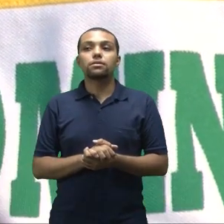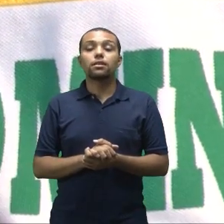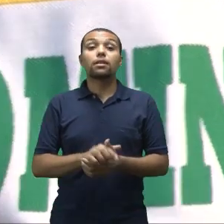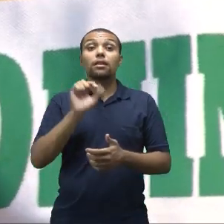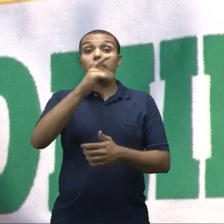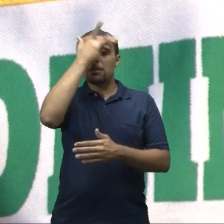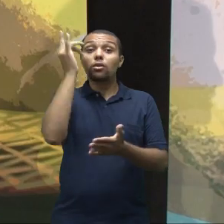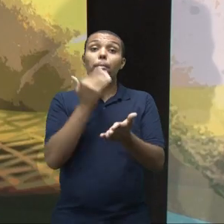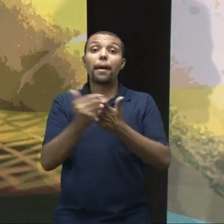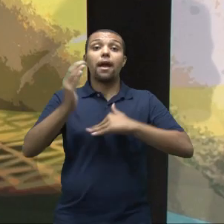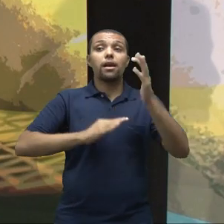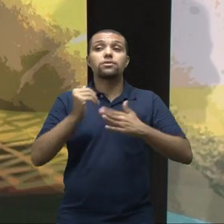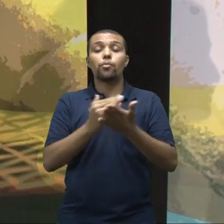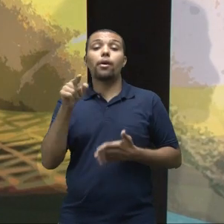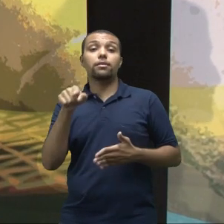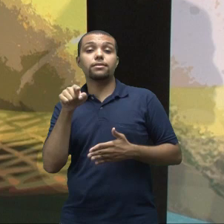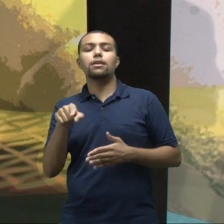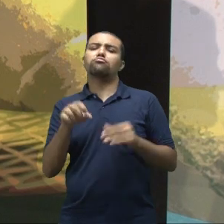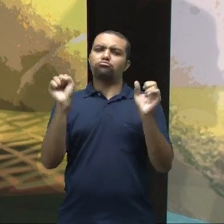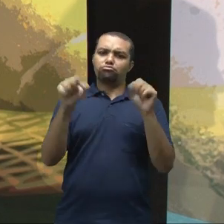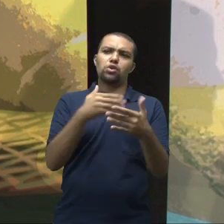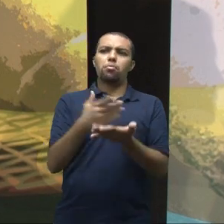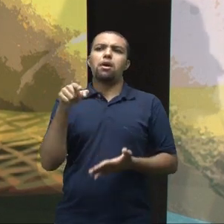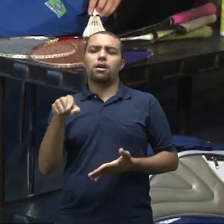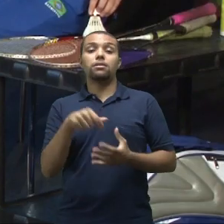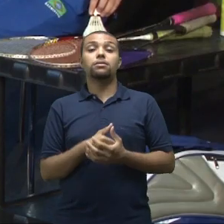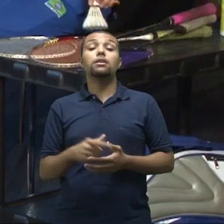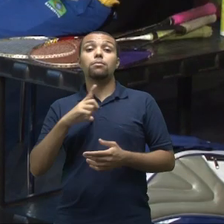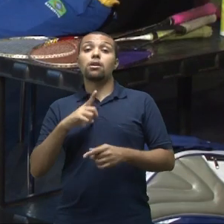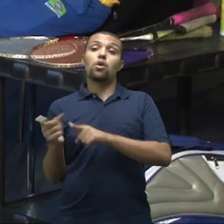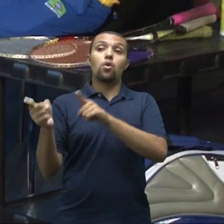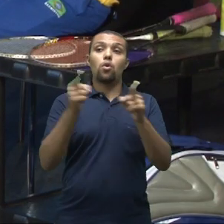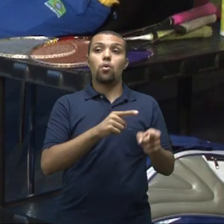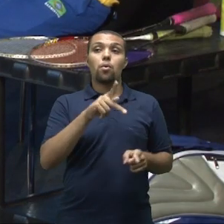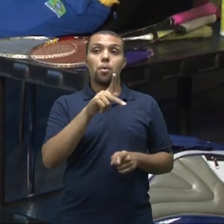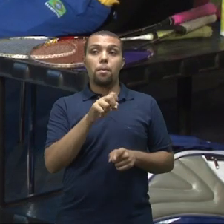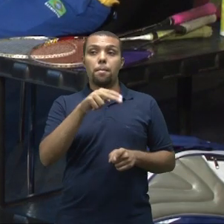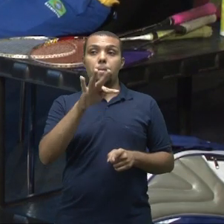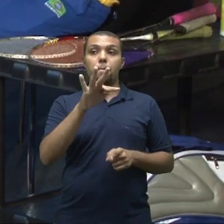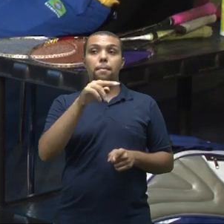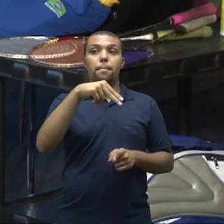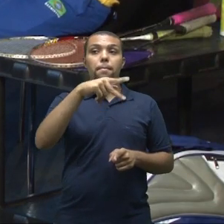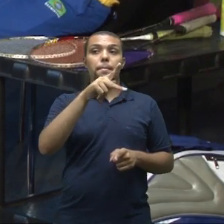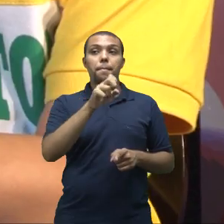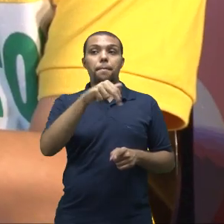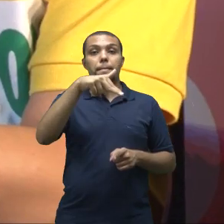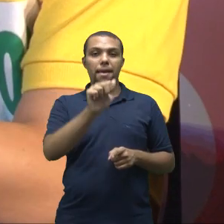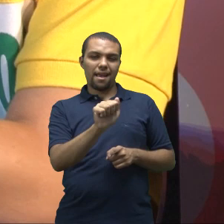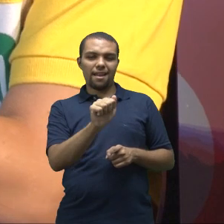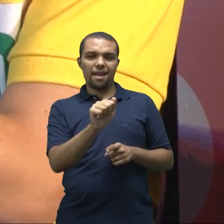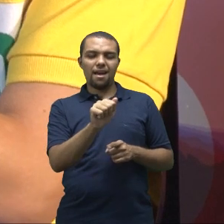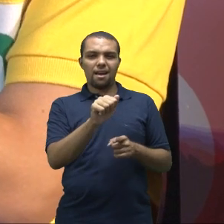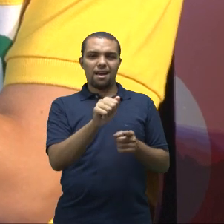Iniciantes. E quem começa a praticar, então começa com essa peteca. Começa com essa peteca. E tem também essa que é de pena. Sim.